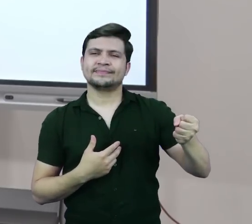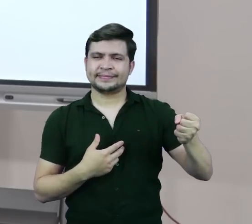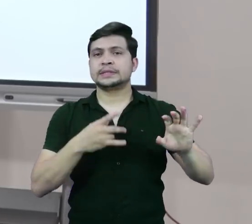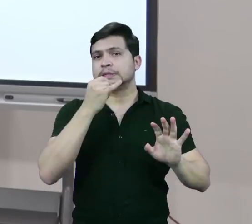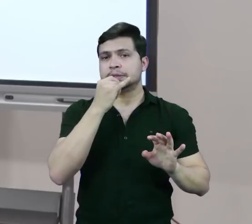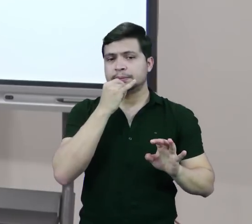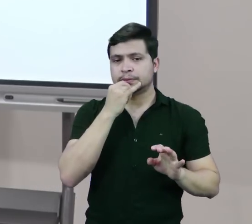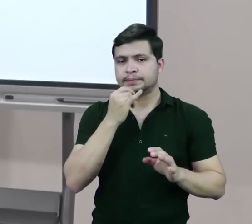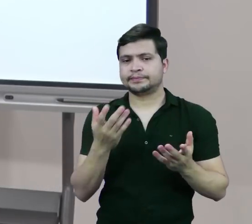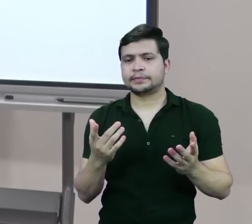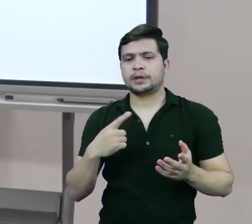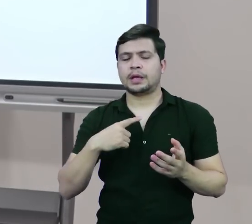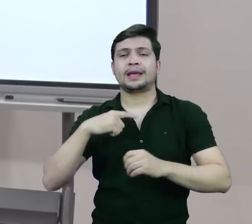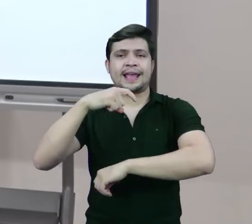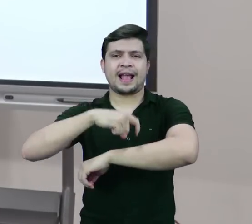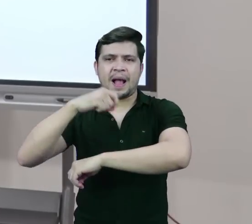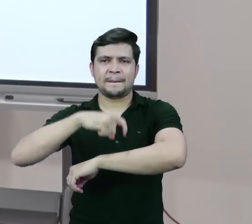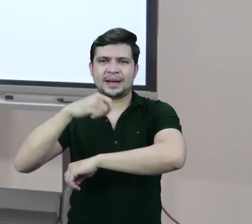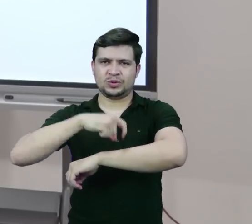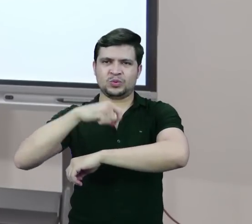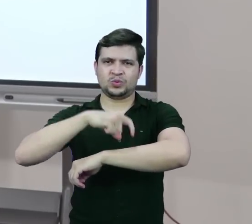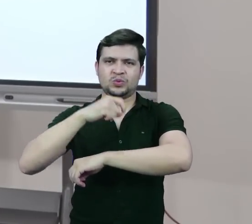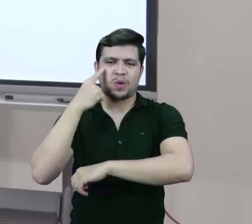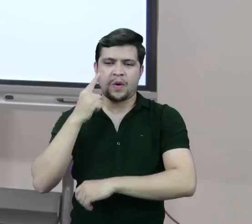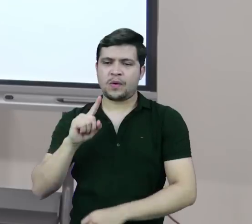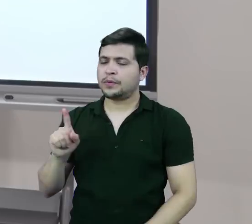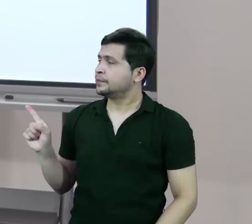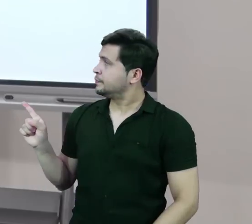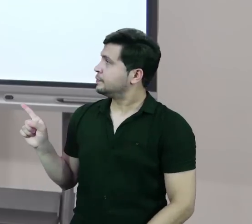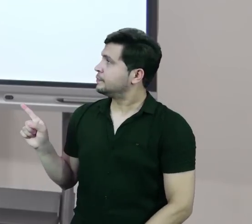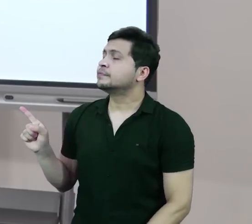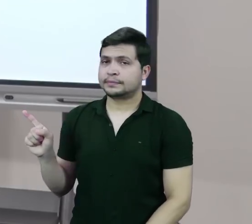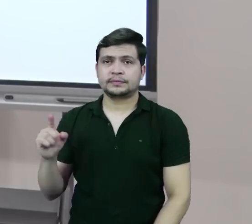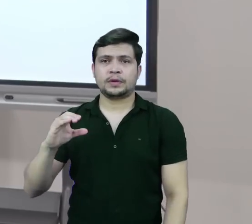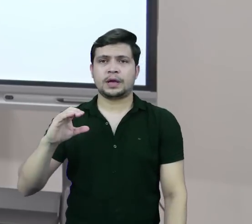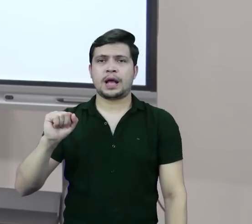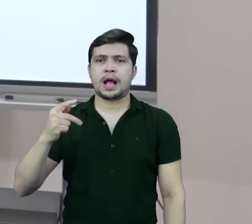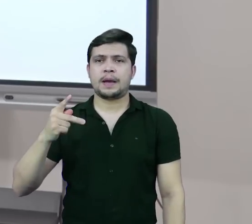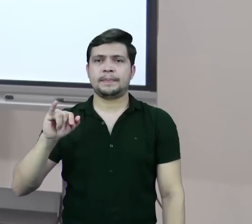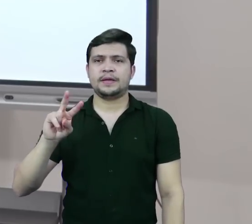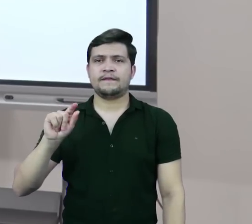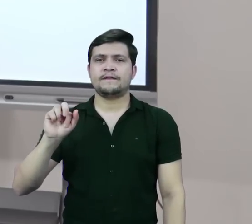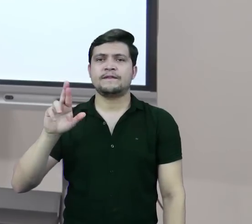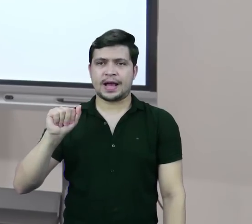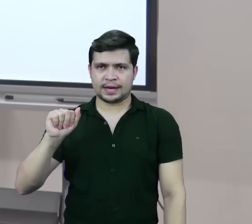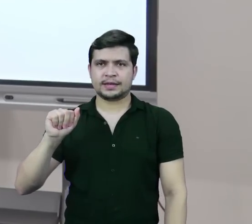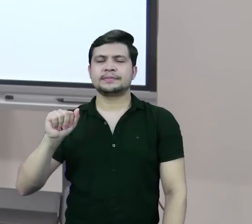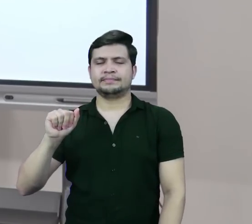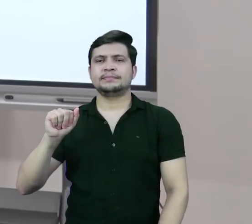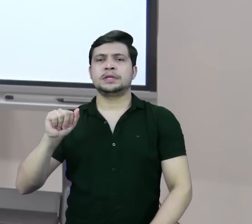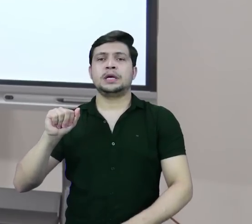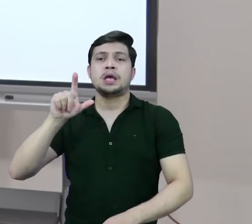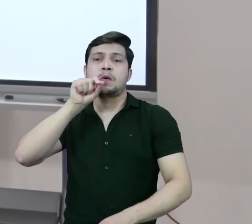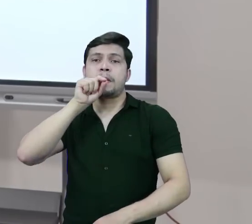parasitas que são ruins para elas, né? Como, por exemplo, o carrapato. O carrapato, aqui nessa imagem, nós temos uma capivara, né? E uma